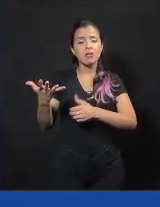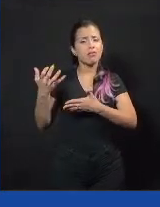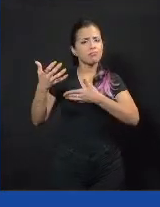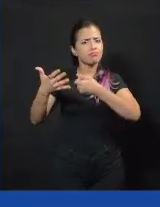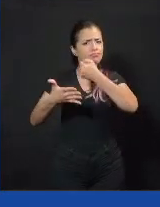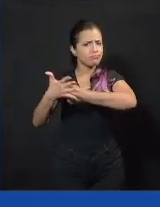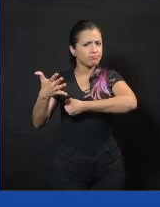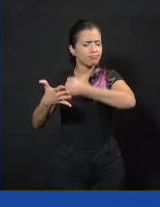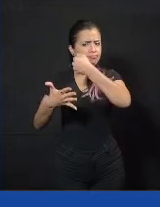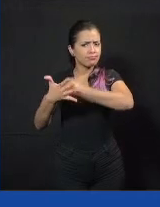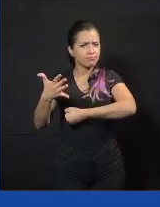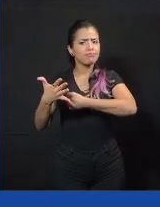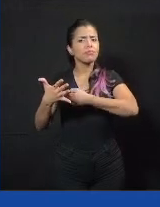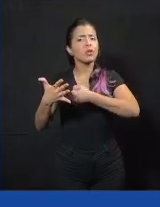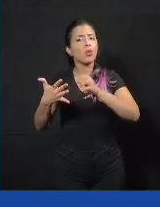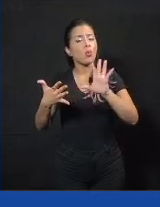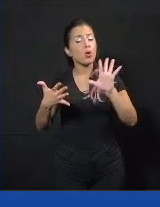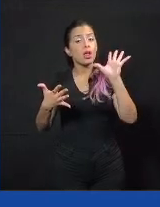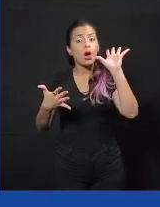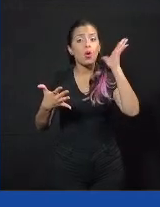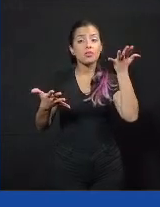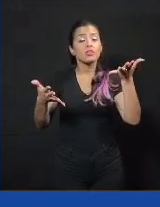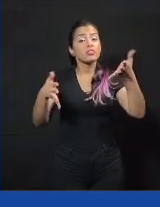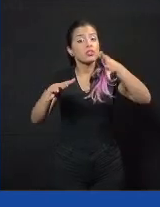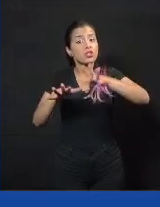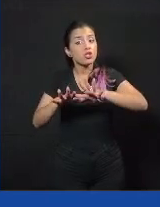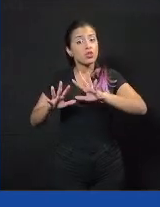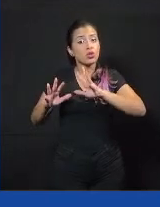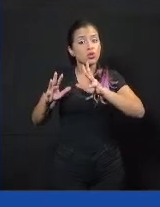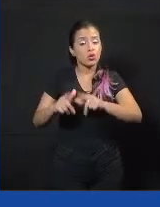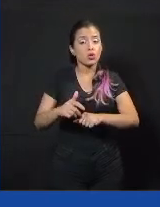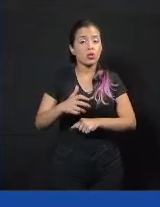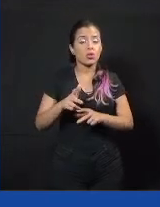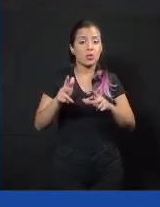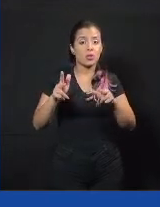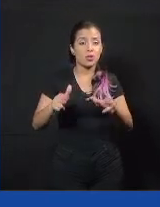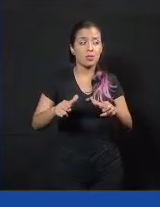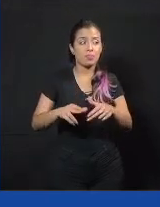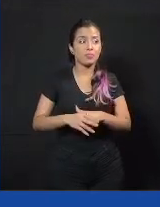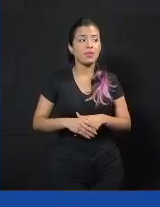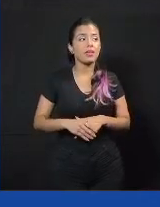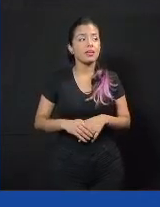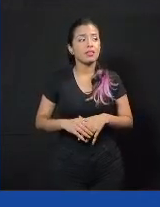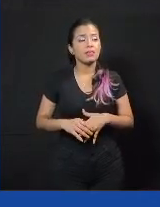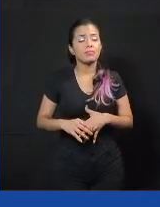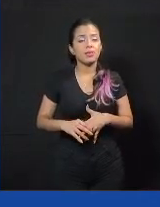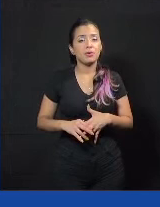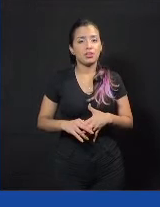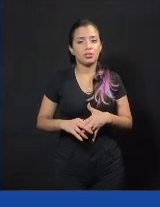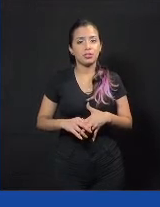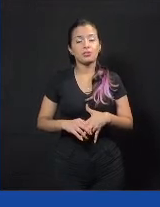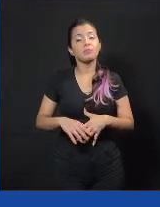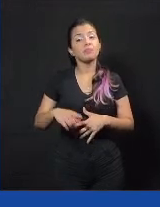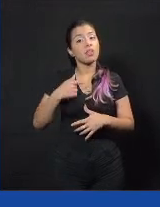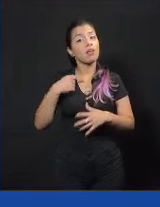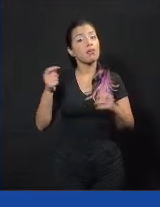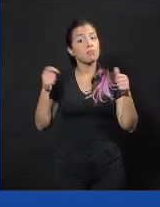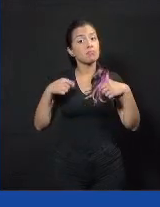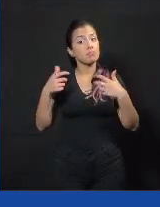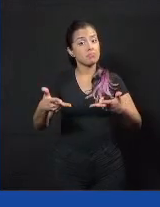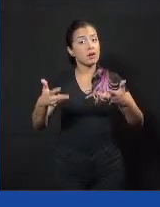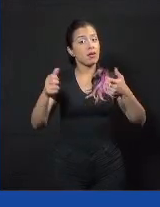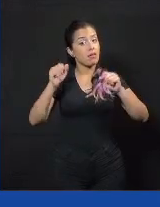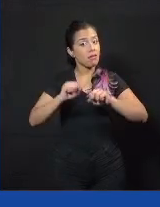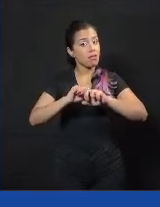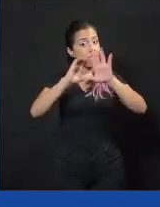é utilizada e gerida pela boa-fé. Eu vejo isso muito claramente agora no mundo e no Brasil. Quando